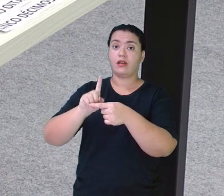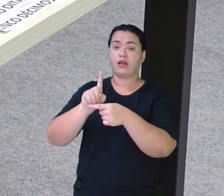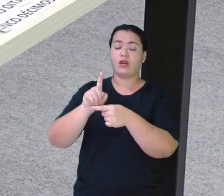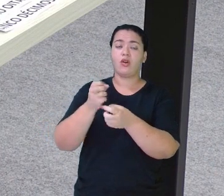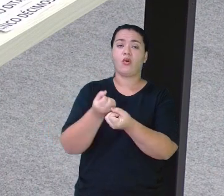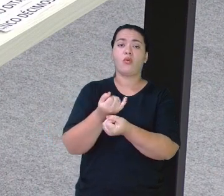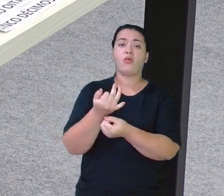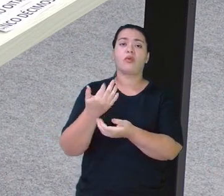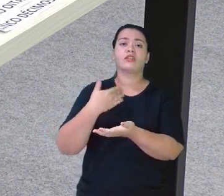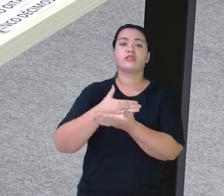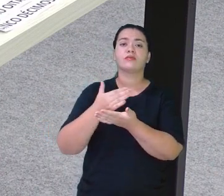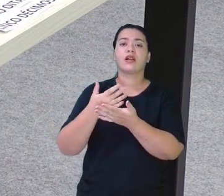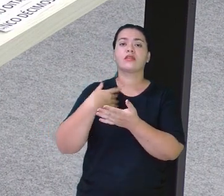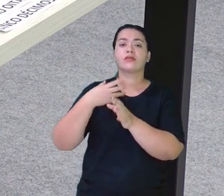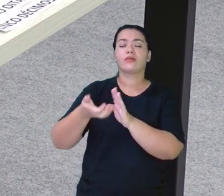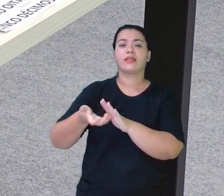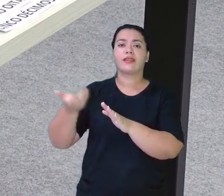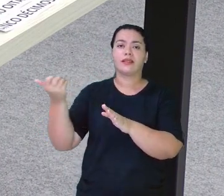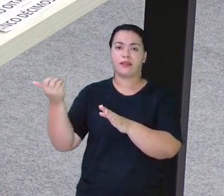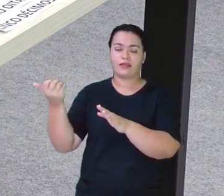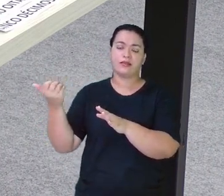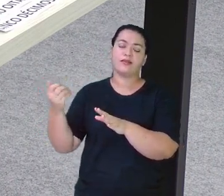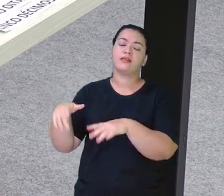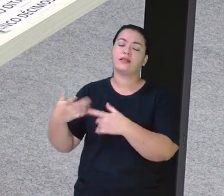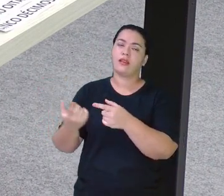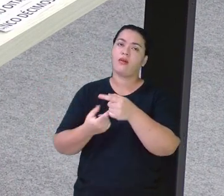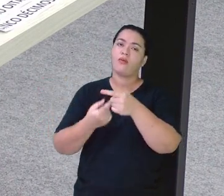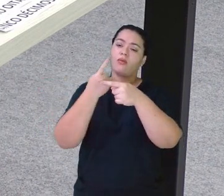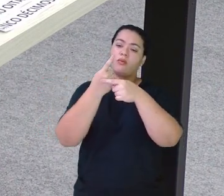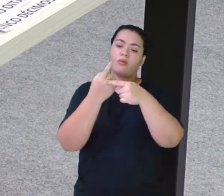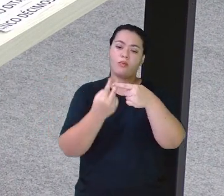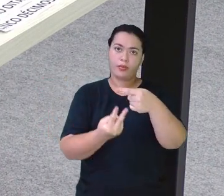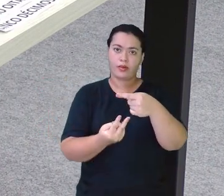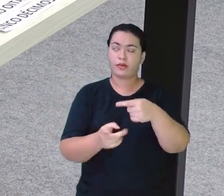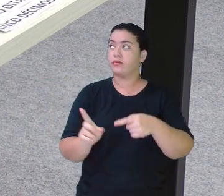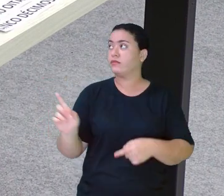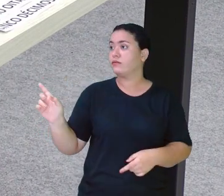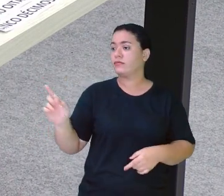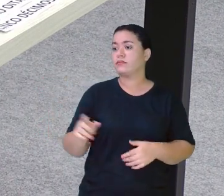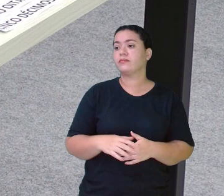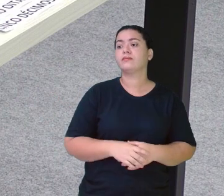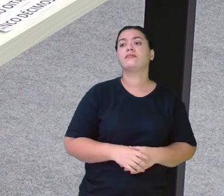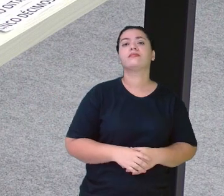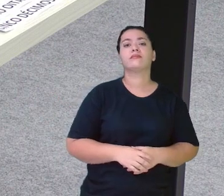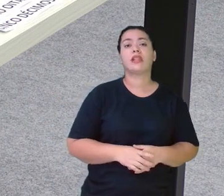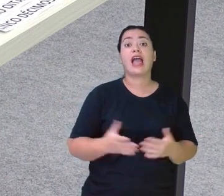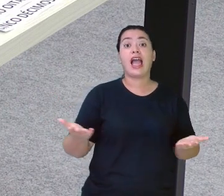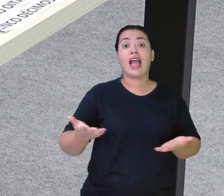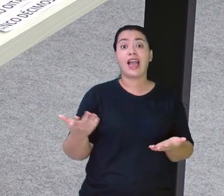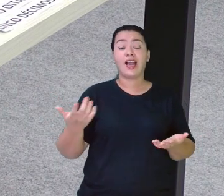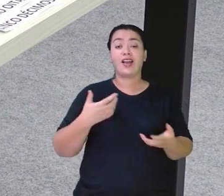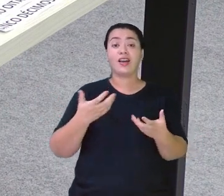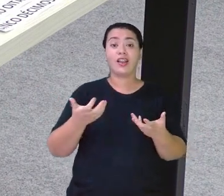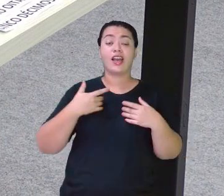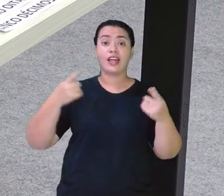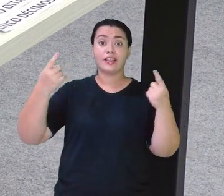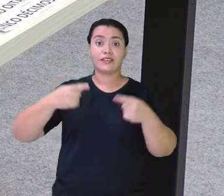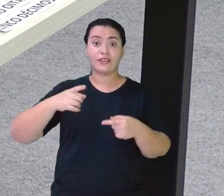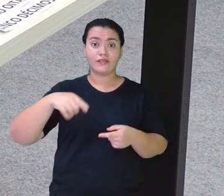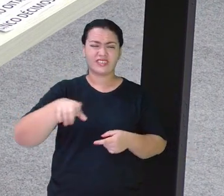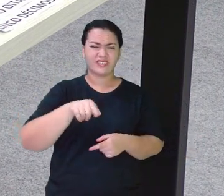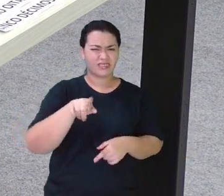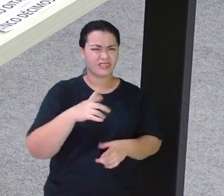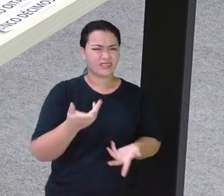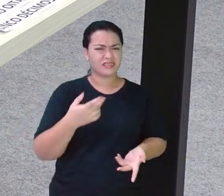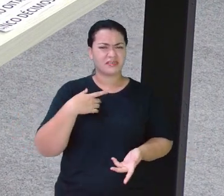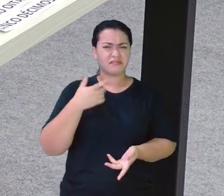1/2, como vocês viram ali no exemplo. Olha só agora, eu quero desafiar vocês. Será que vocês vão